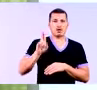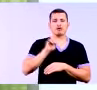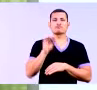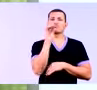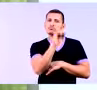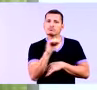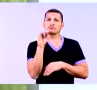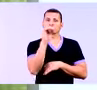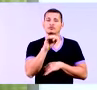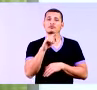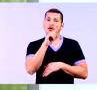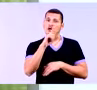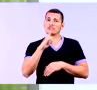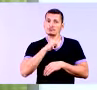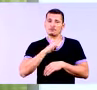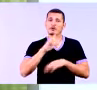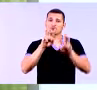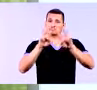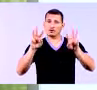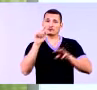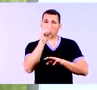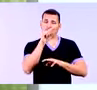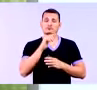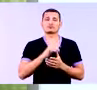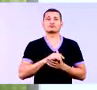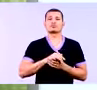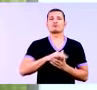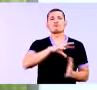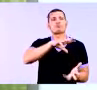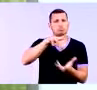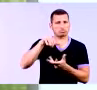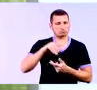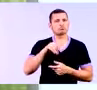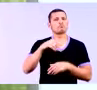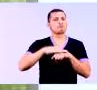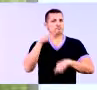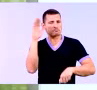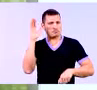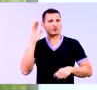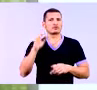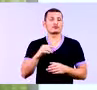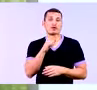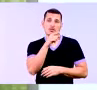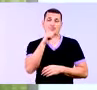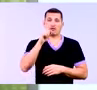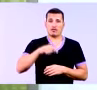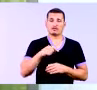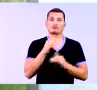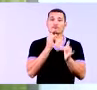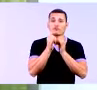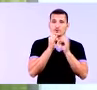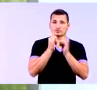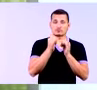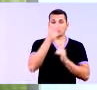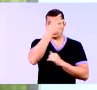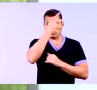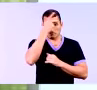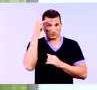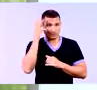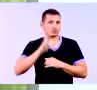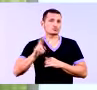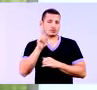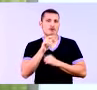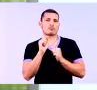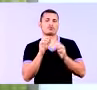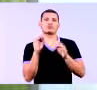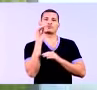desse site, que é um dos maiores do mundo de notícia, ele é dedicado a informações enviadas pelos usuários. Então